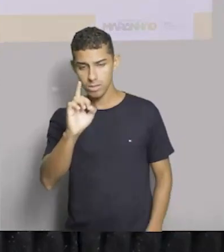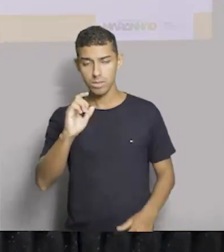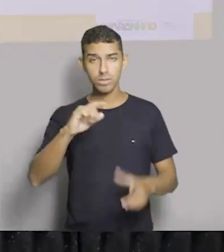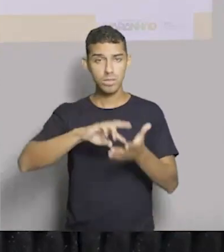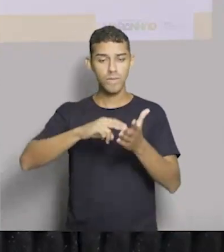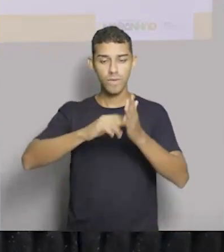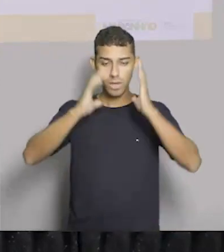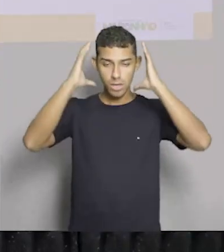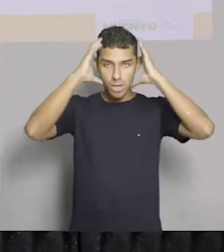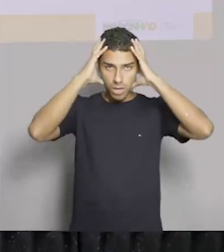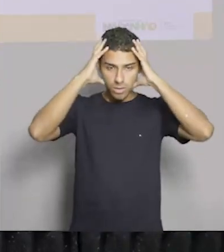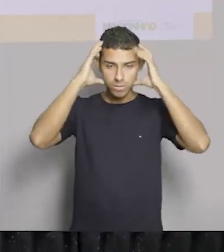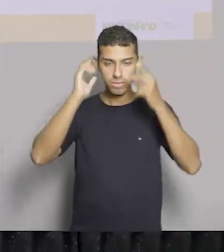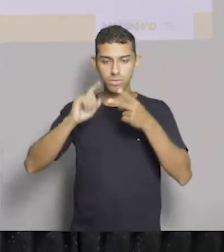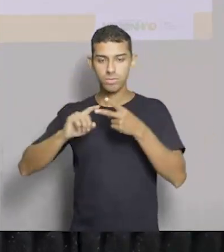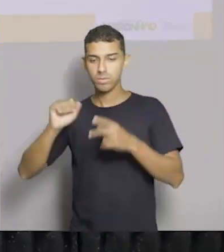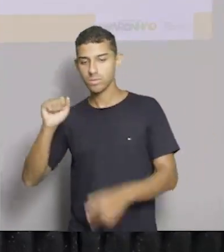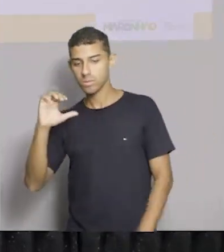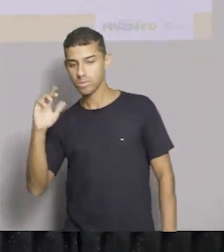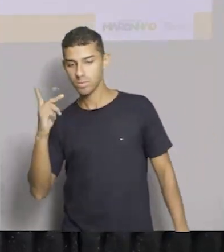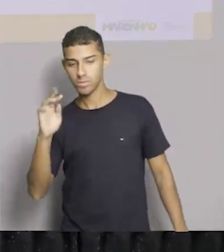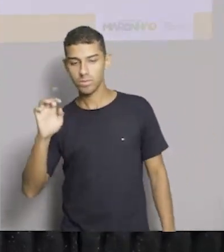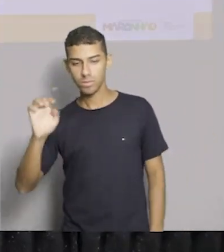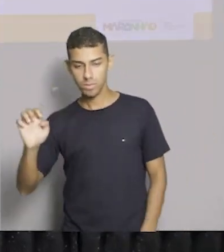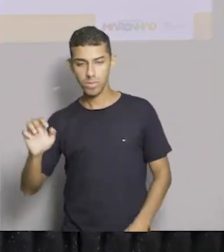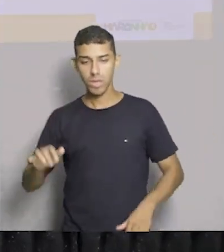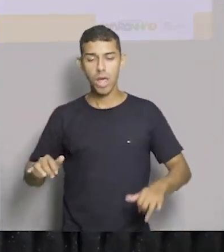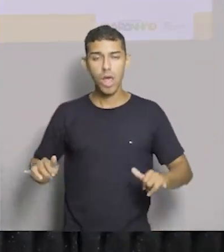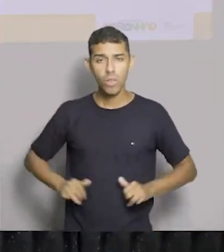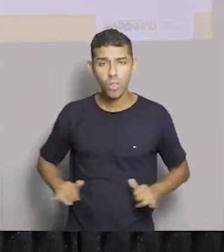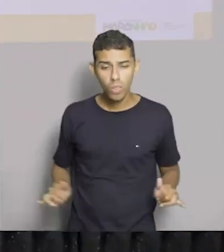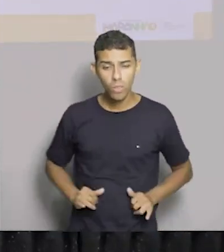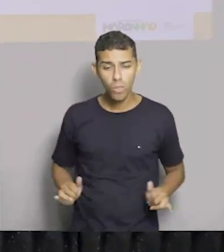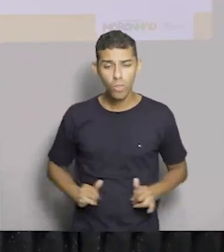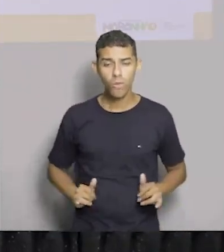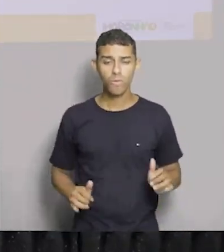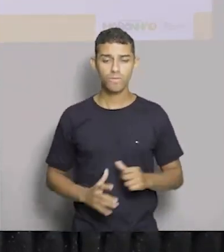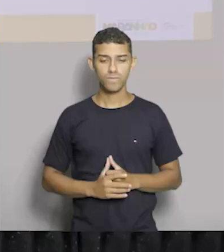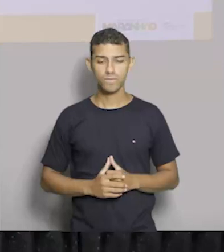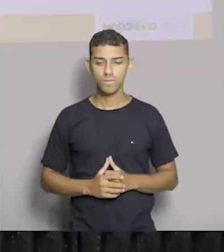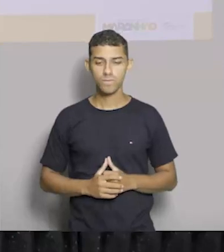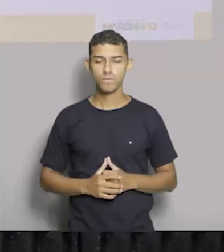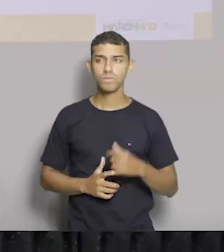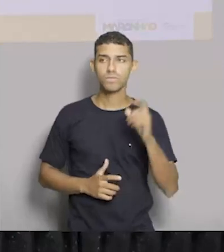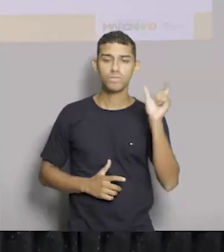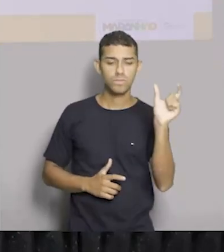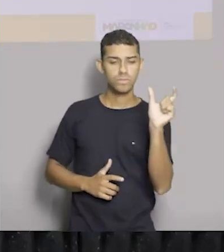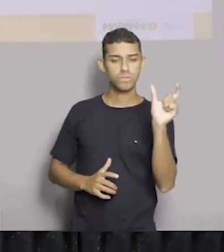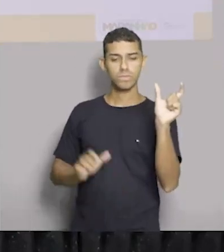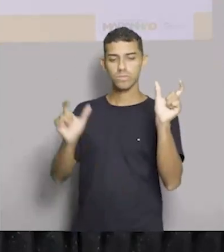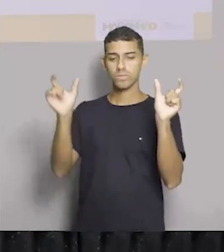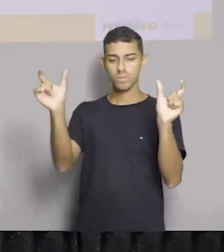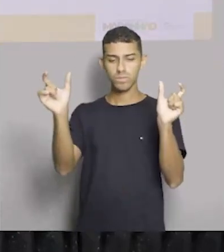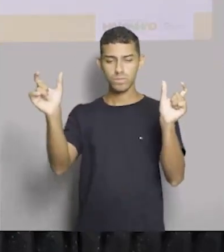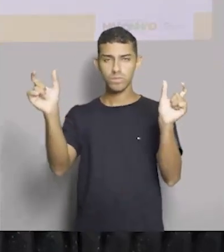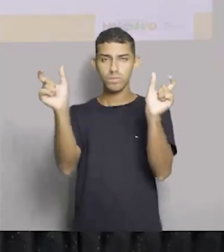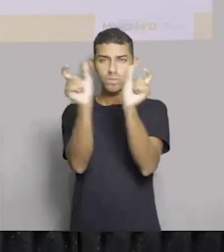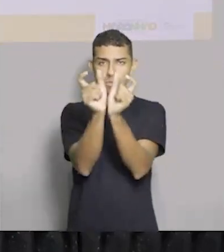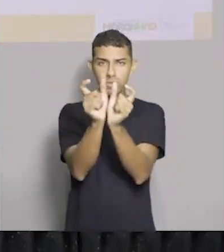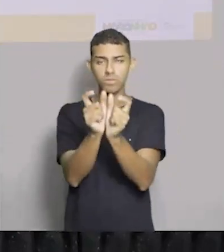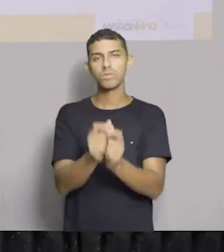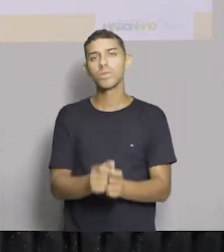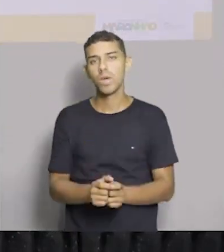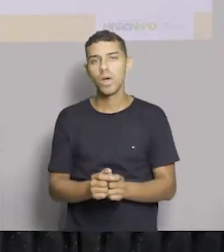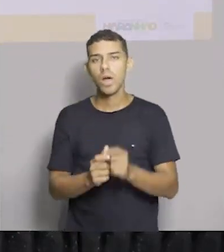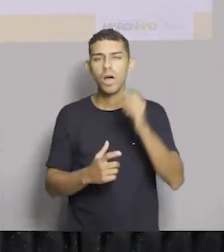cabeça. A palavra ache significa dor. Se eu junto as duas e digo headache, eu estou falando de dor